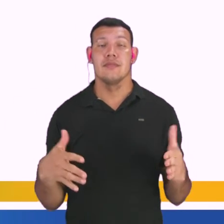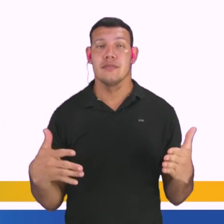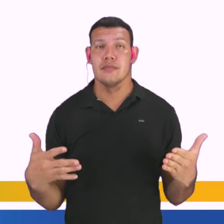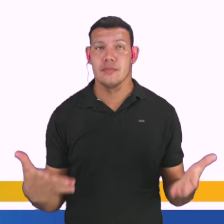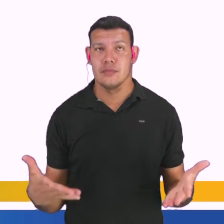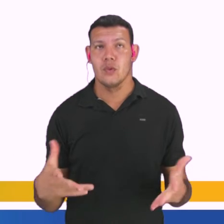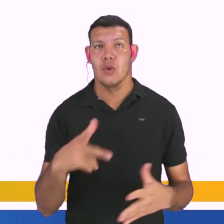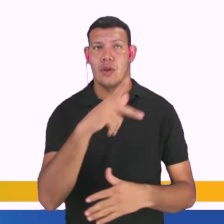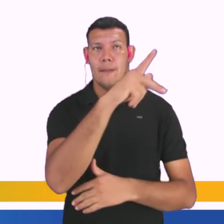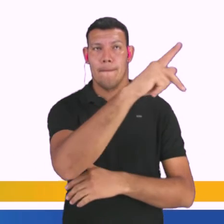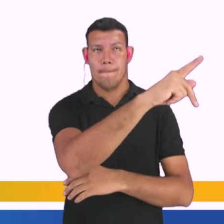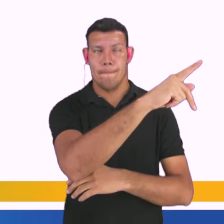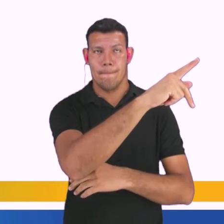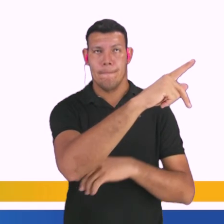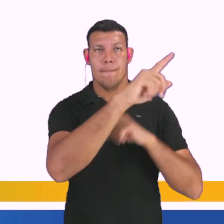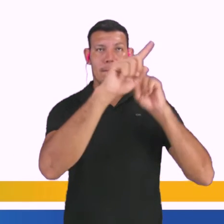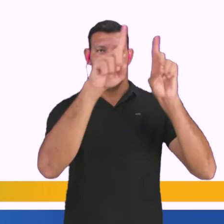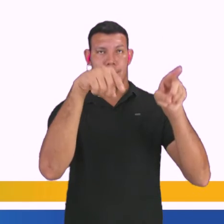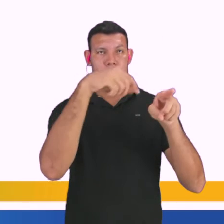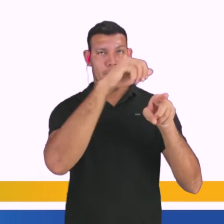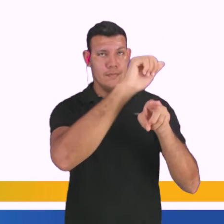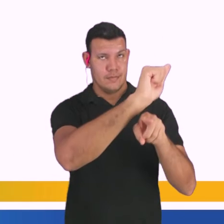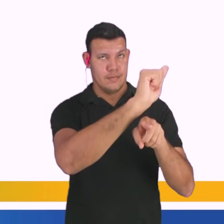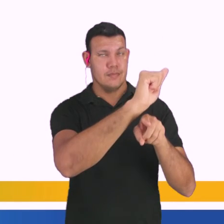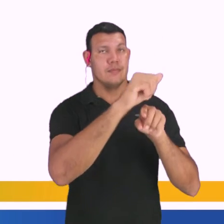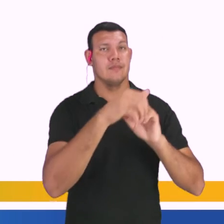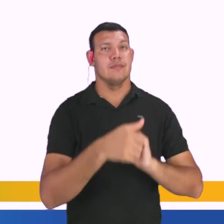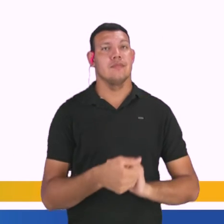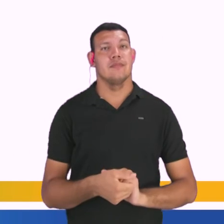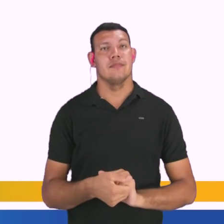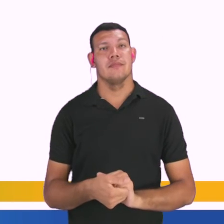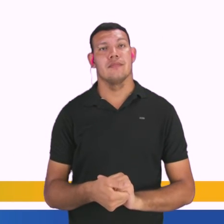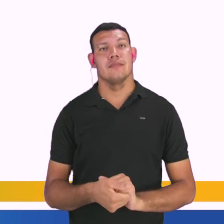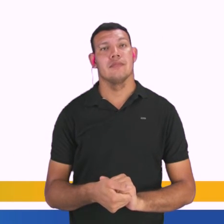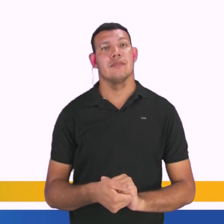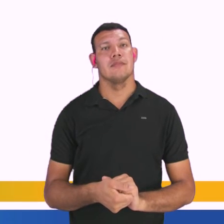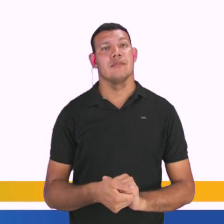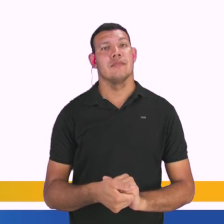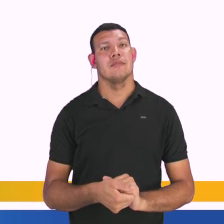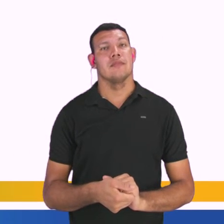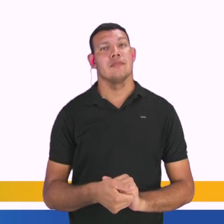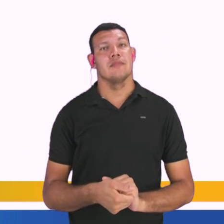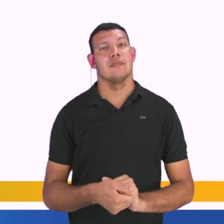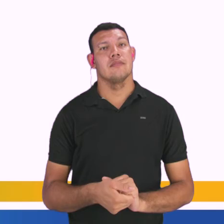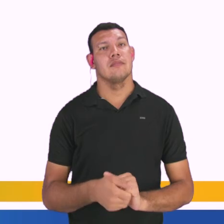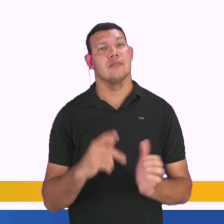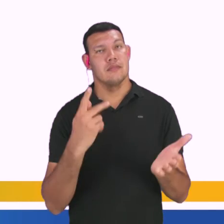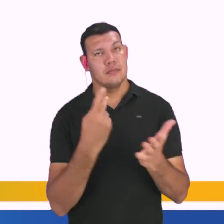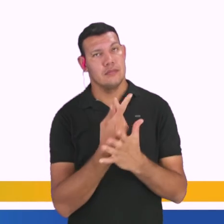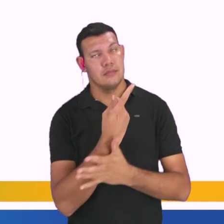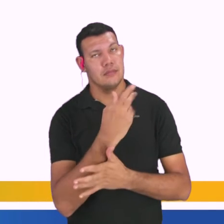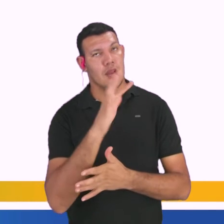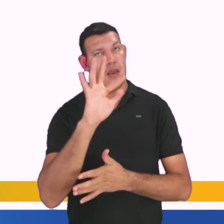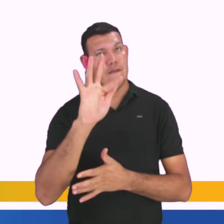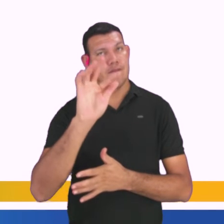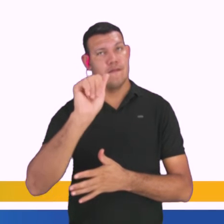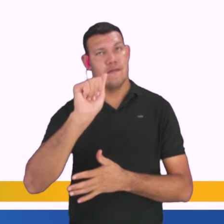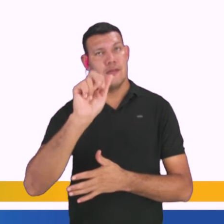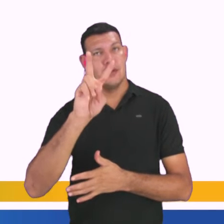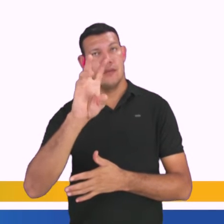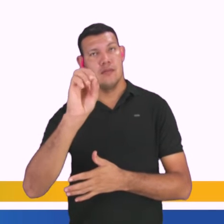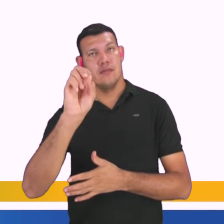portanto nosso Nossa permutação Zinha aí de casos favoráveis e do evento